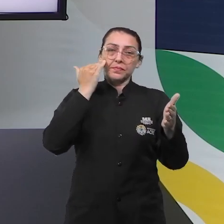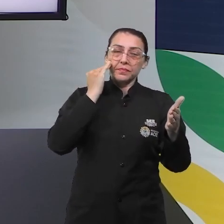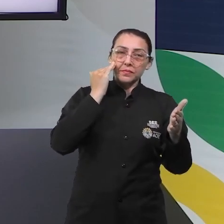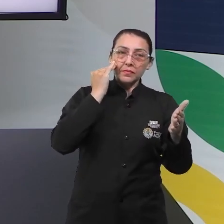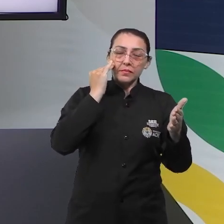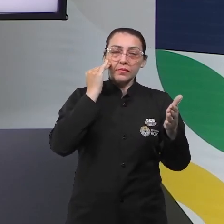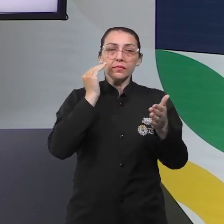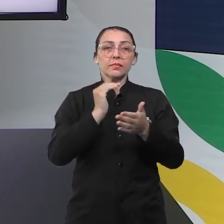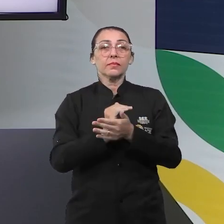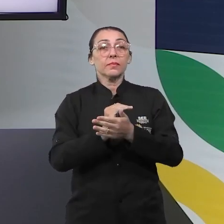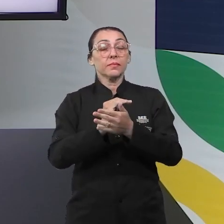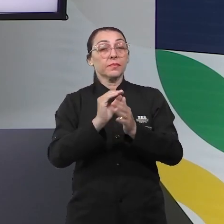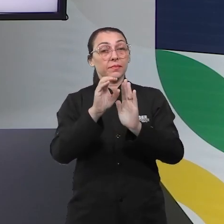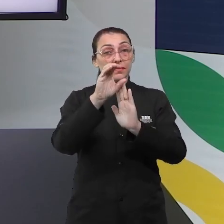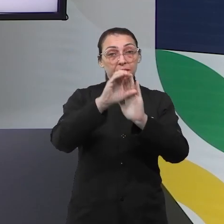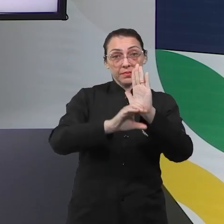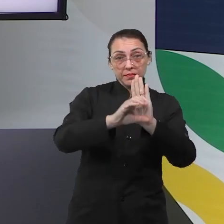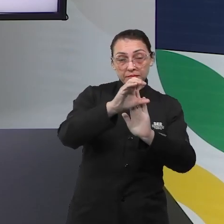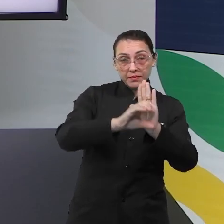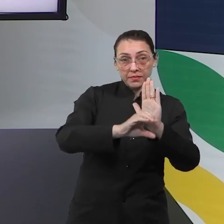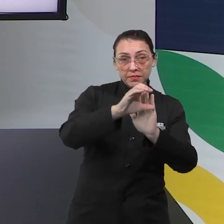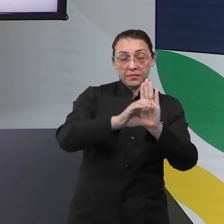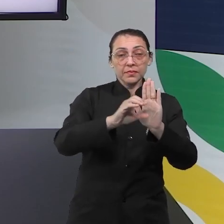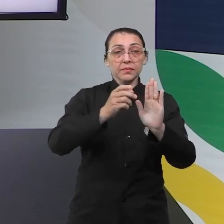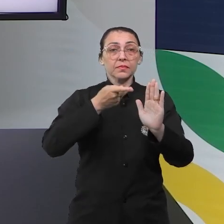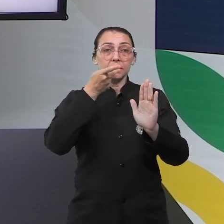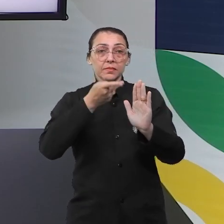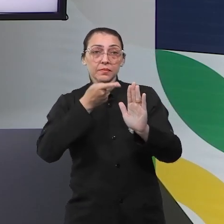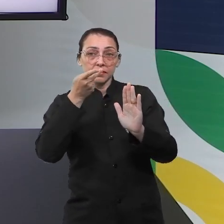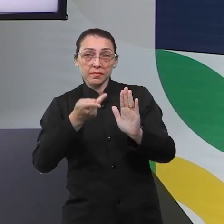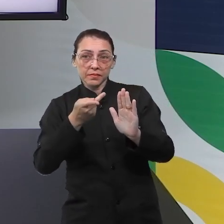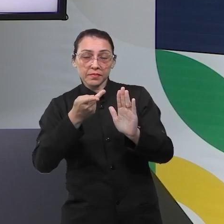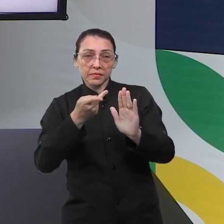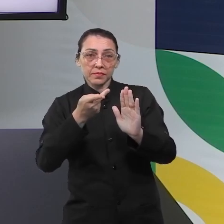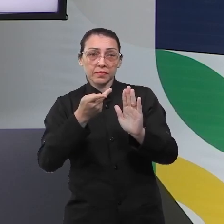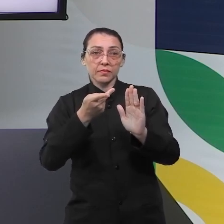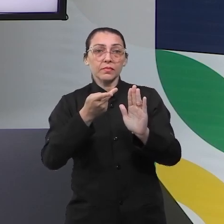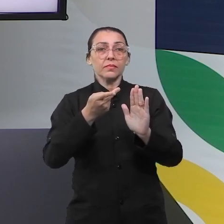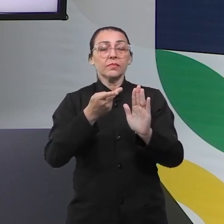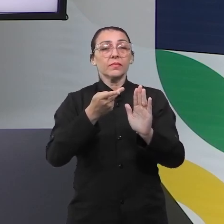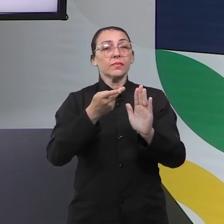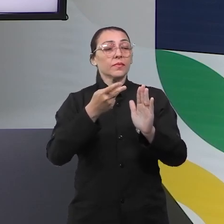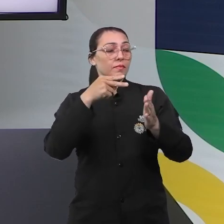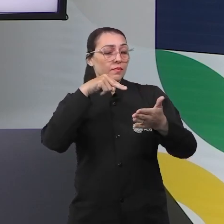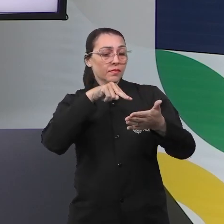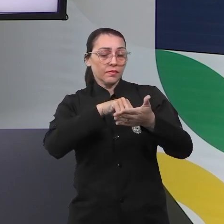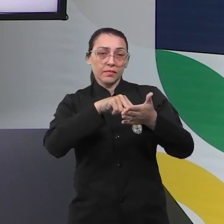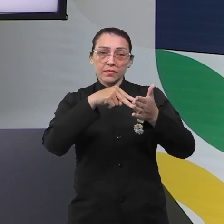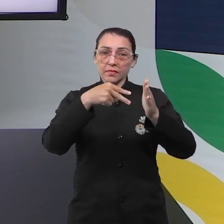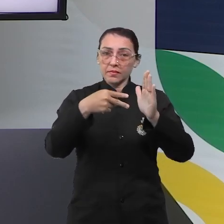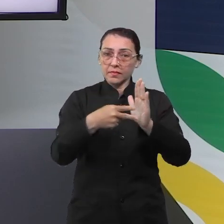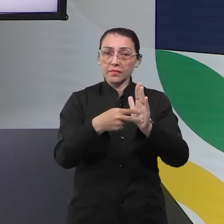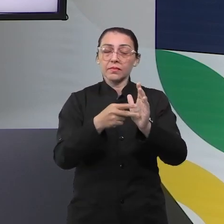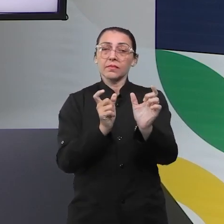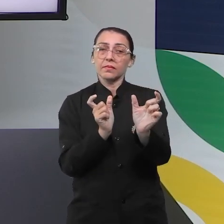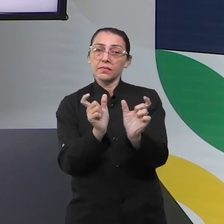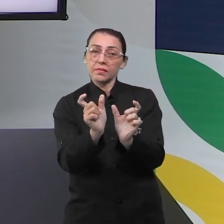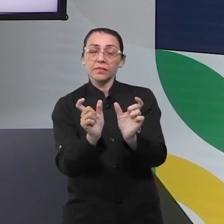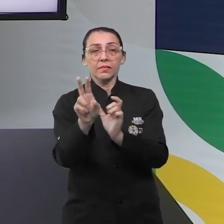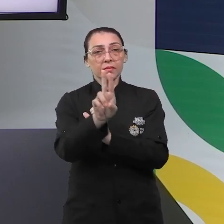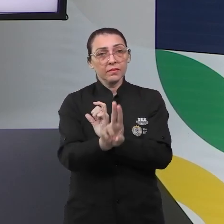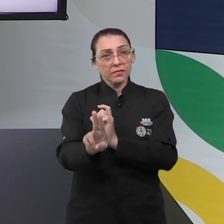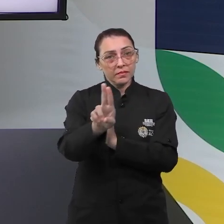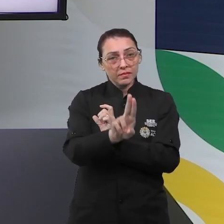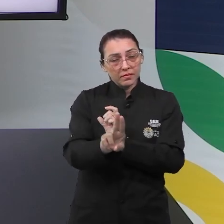Então, esse conteúdo, ele vai falar sobre isso, sobre esses sentidos decorrentes e sobre esses